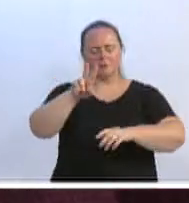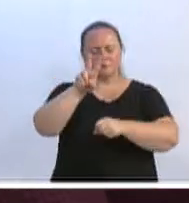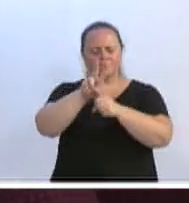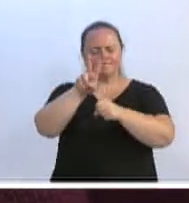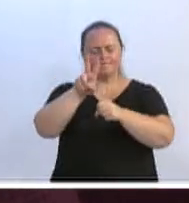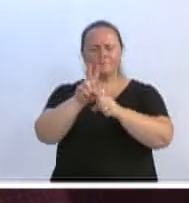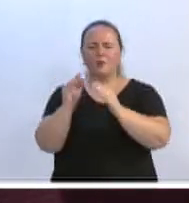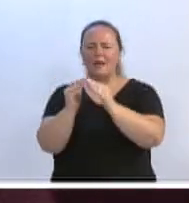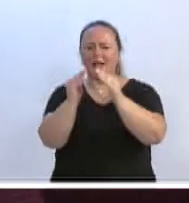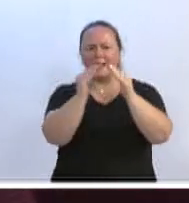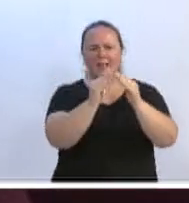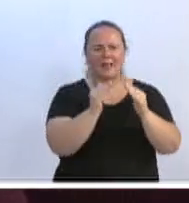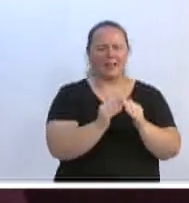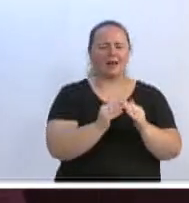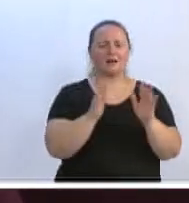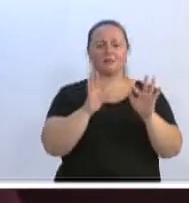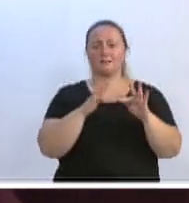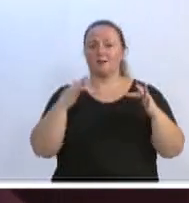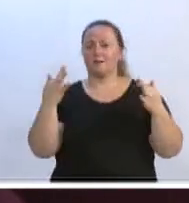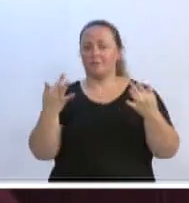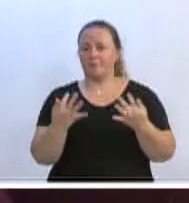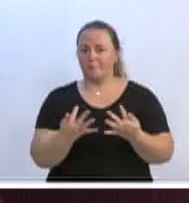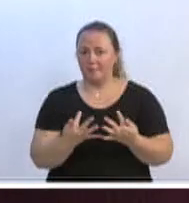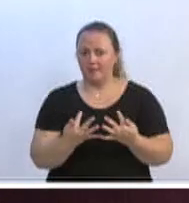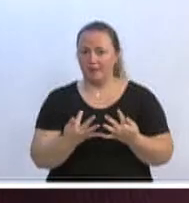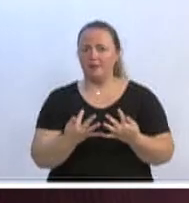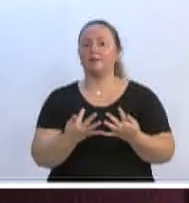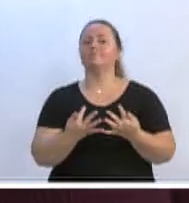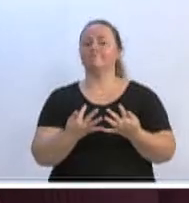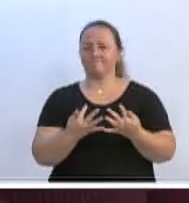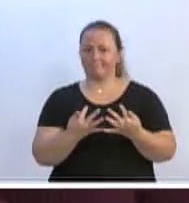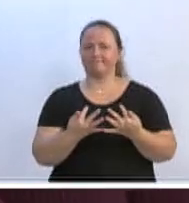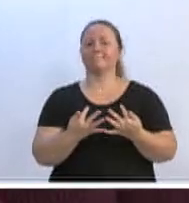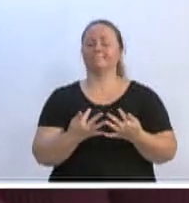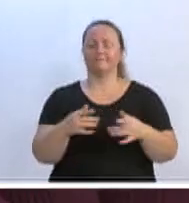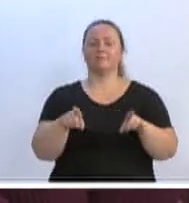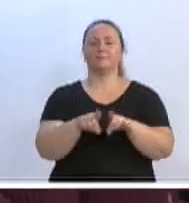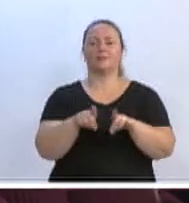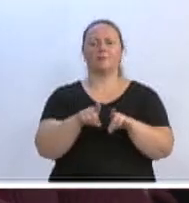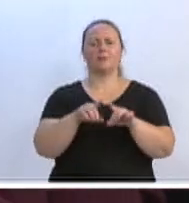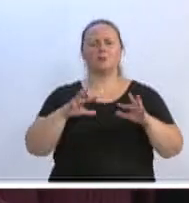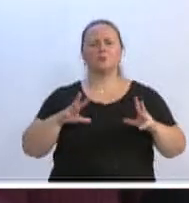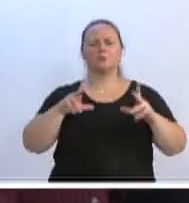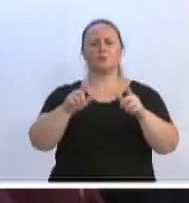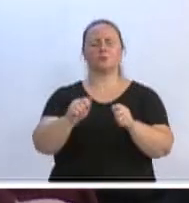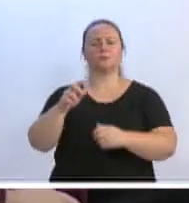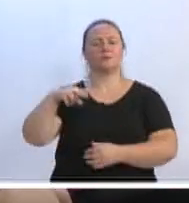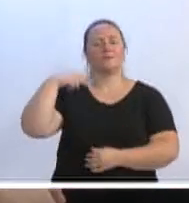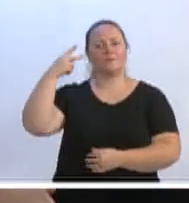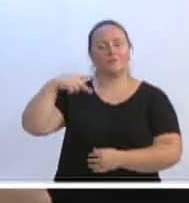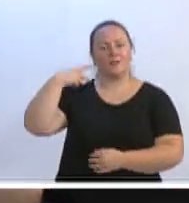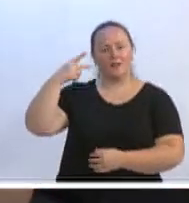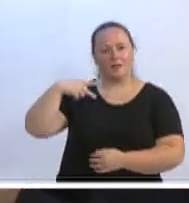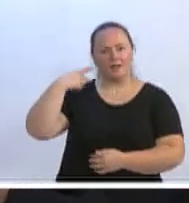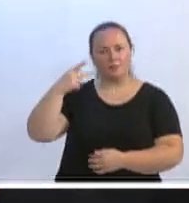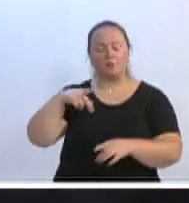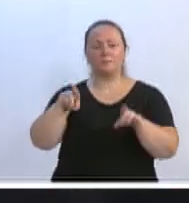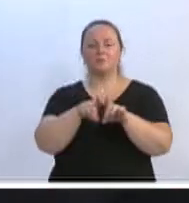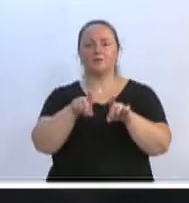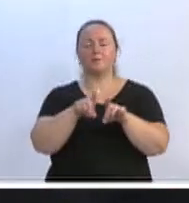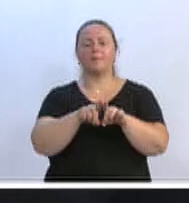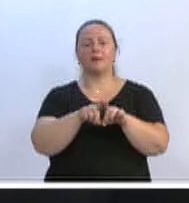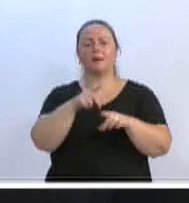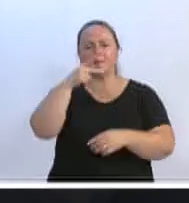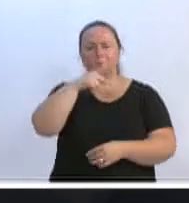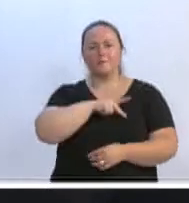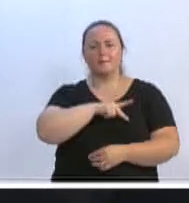lares, sua família. Lembramos ali, ó Pai, de todos os vereadores, também, Senhor, do presidente